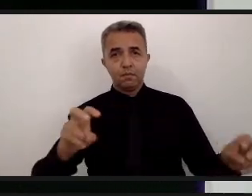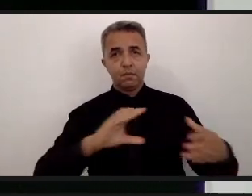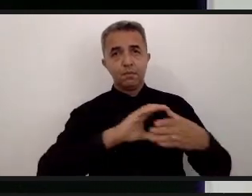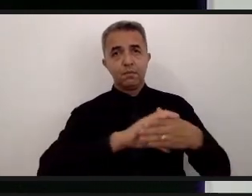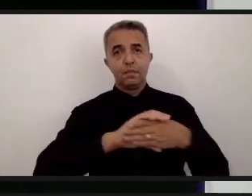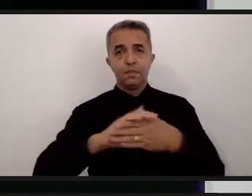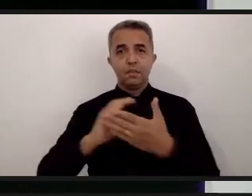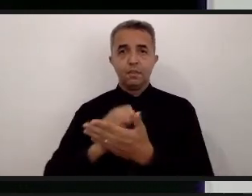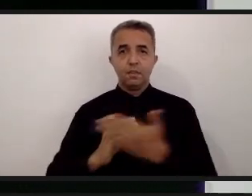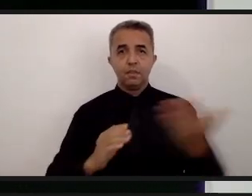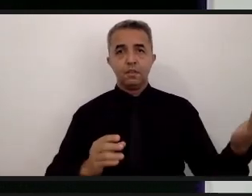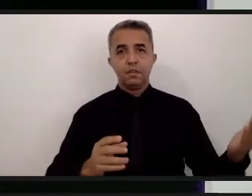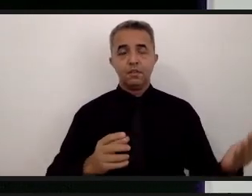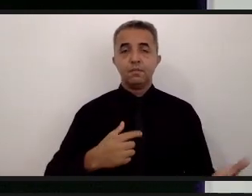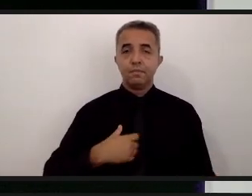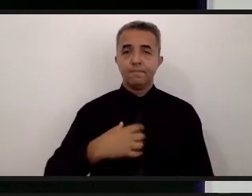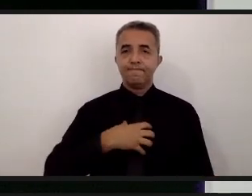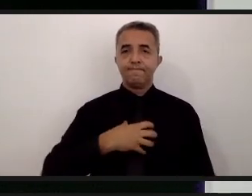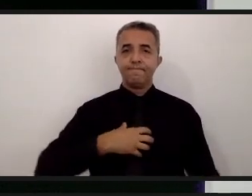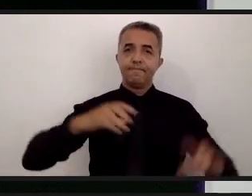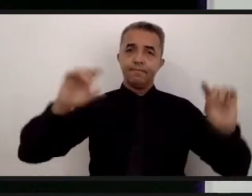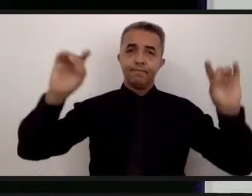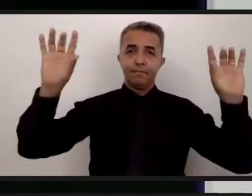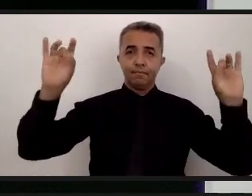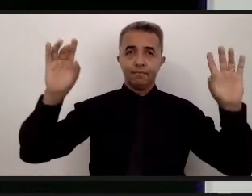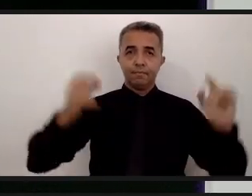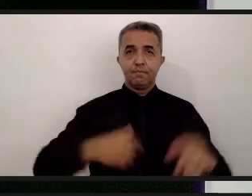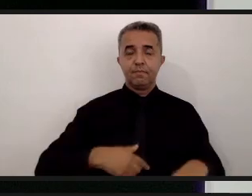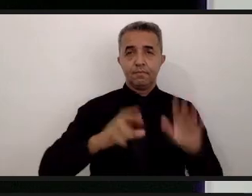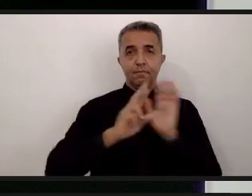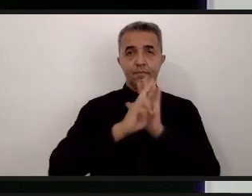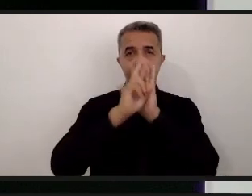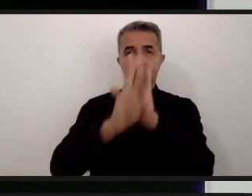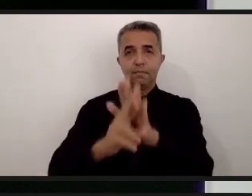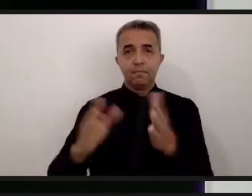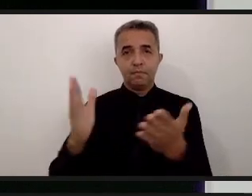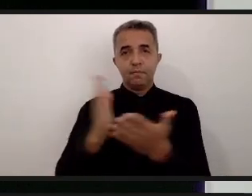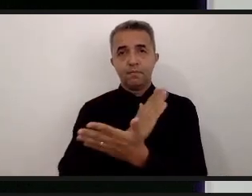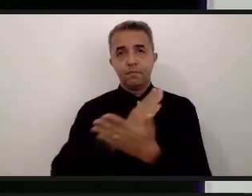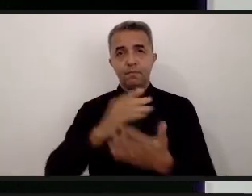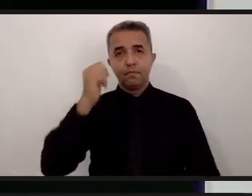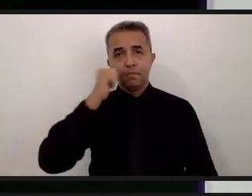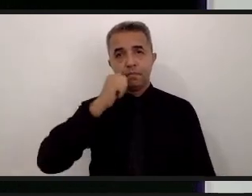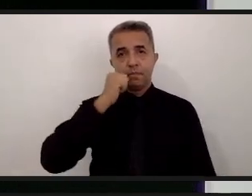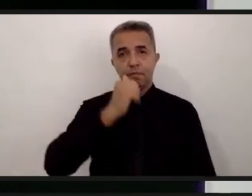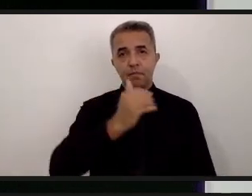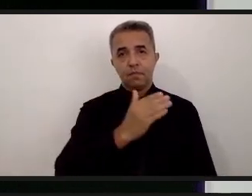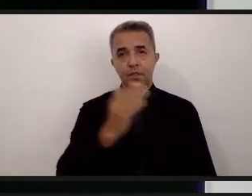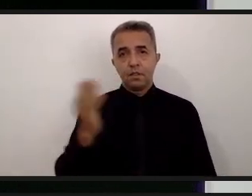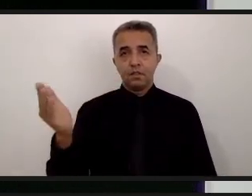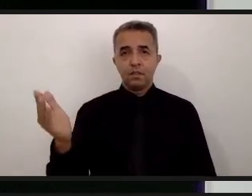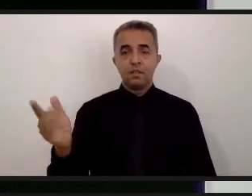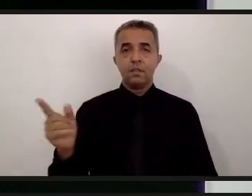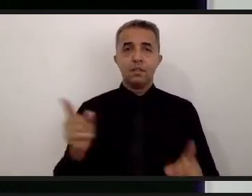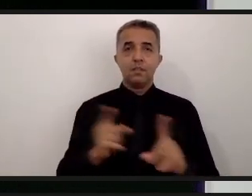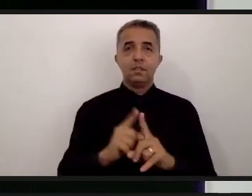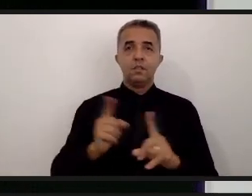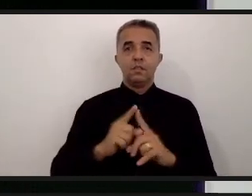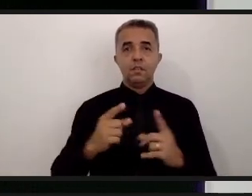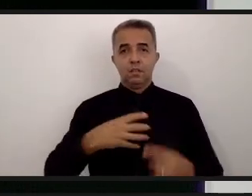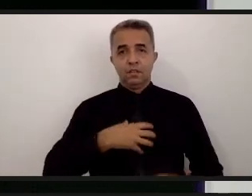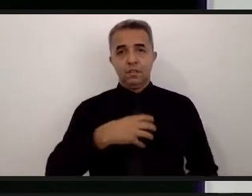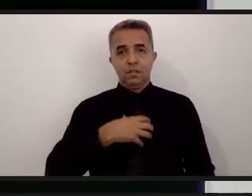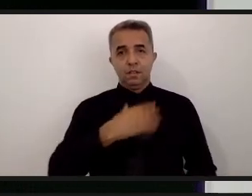é uma honra estar aqui. Representando algumas mulheres, né? E uma honra também estar falando para essa